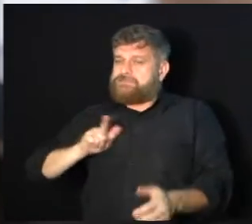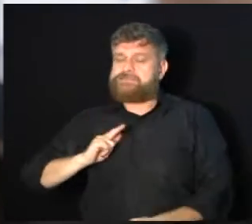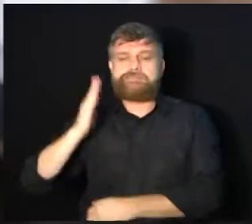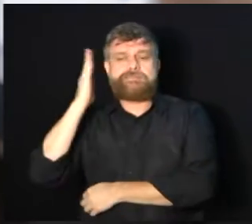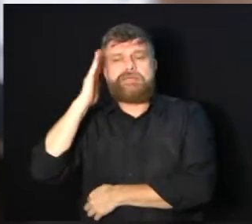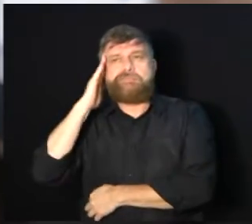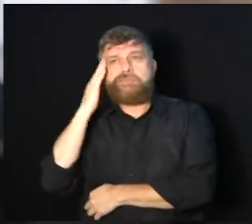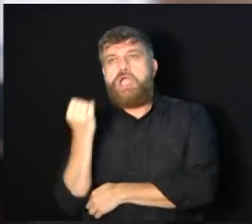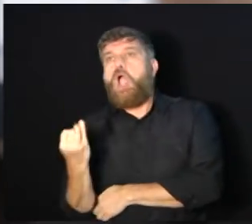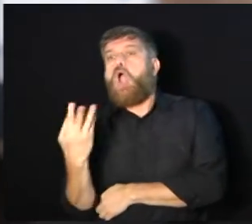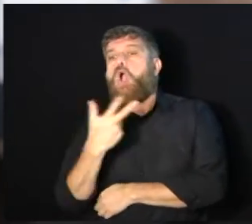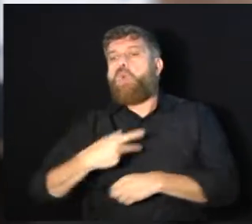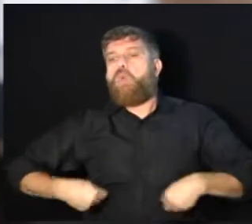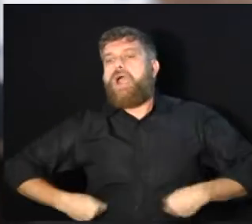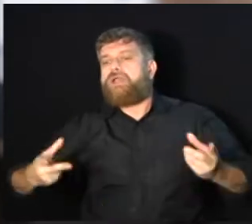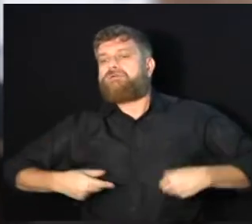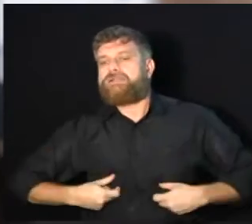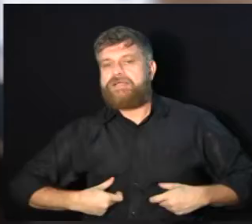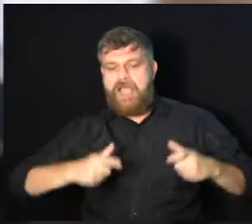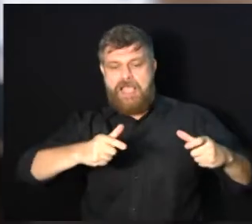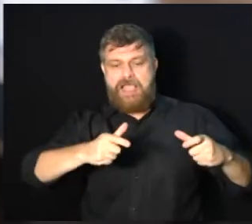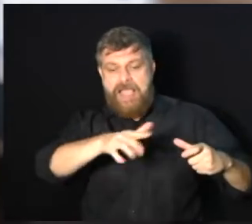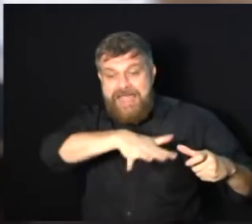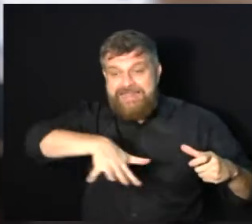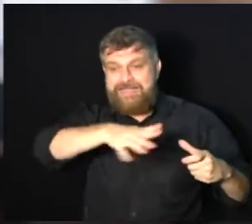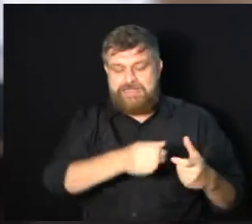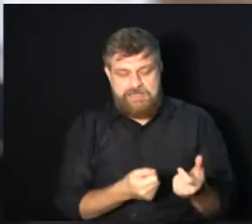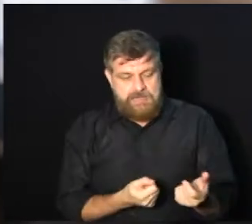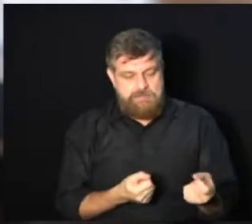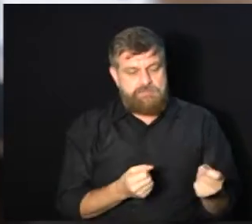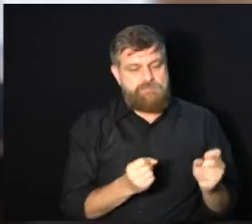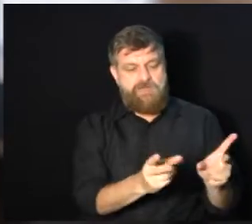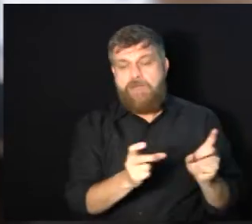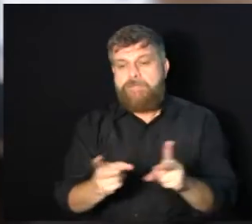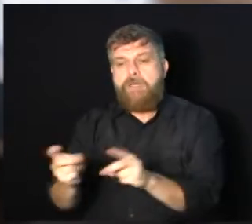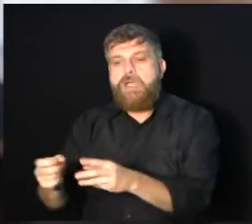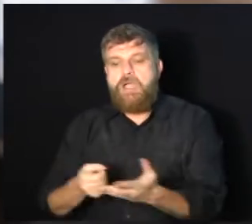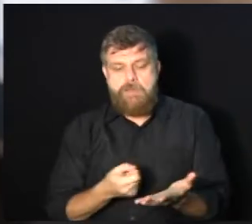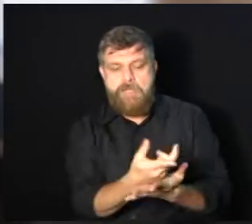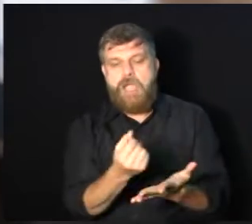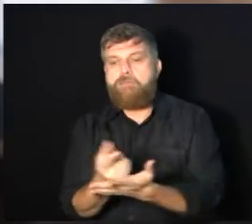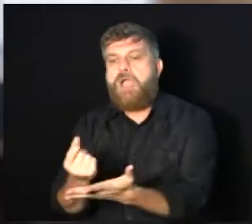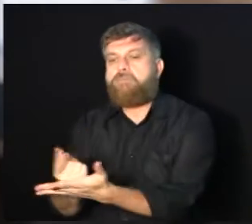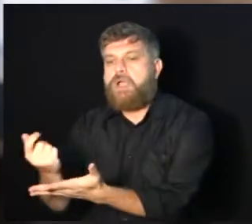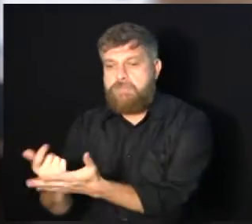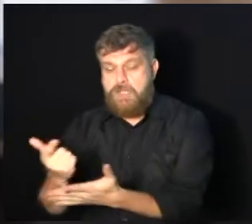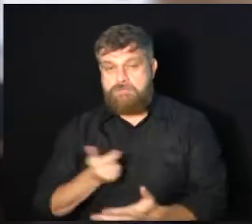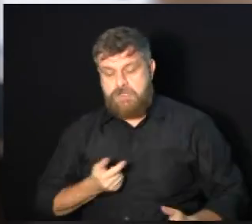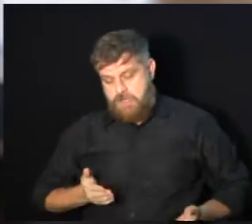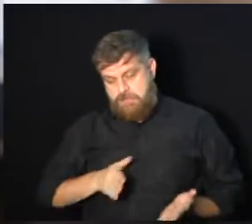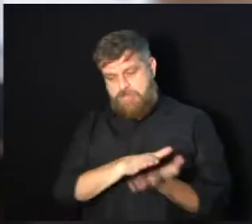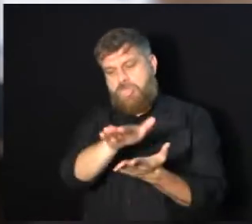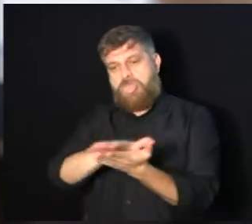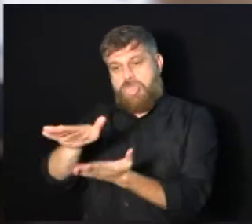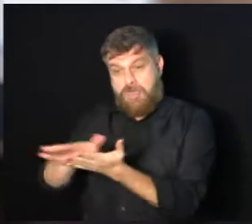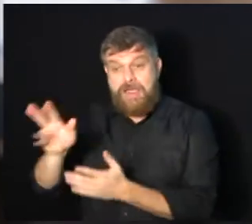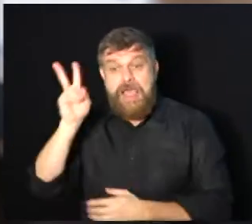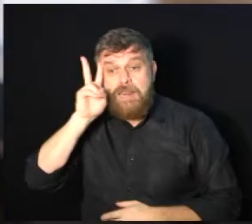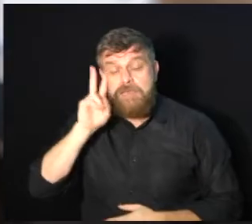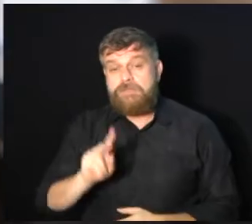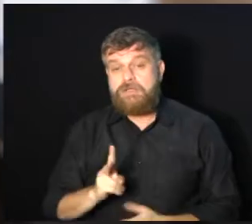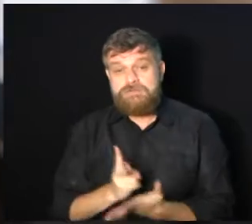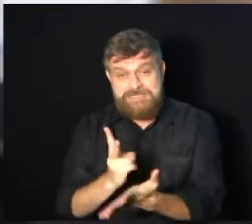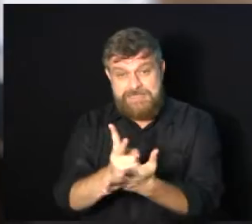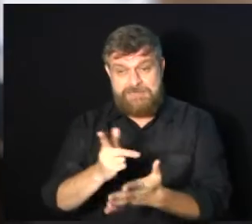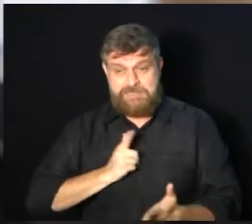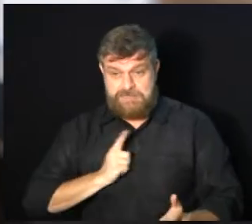de quanto você pretende gastar naquele mês e em quais categorias. Lembrando sempre que